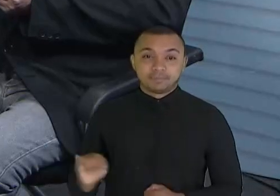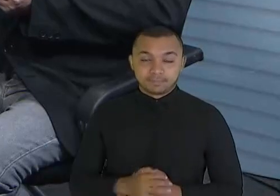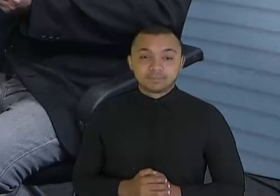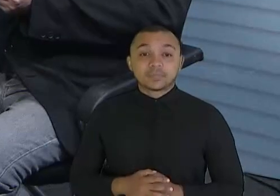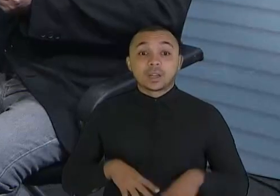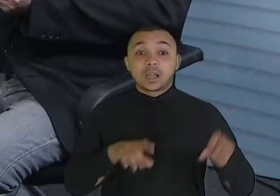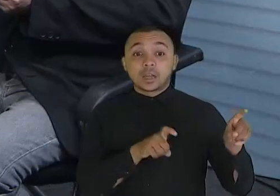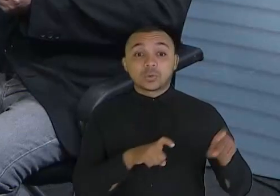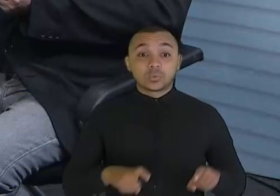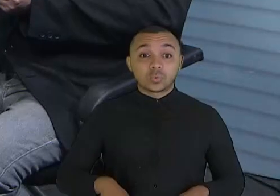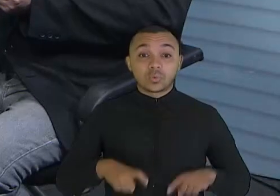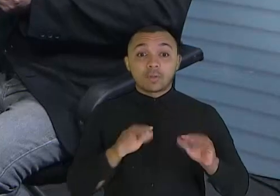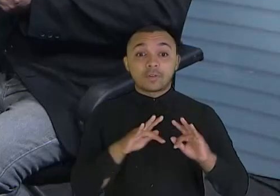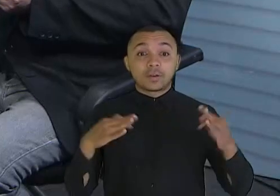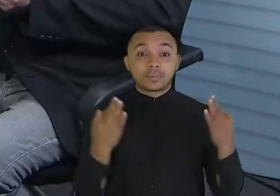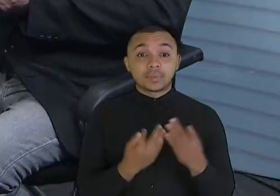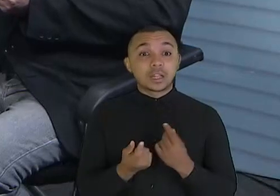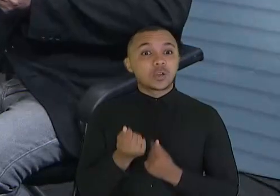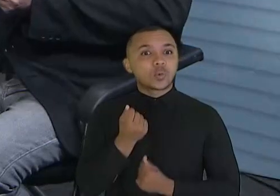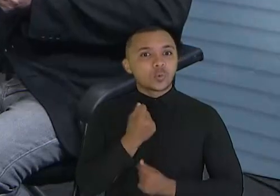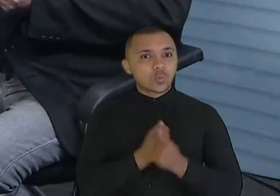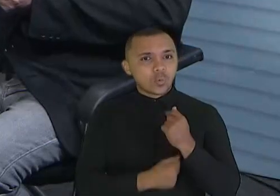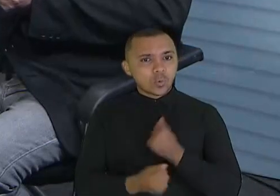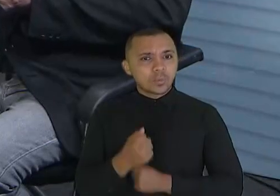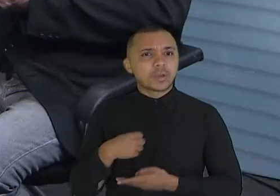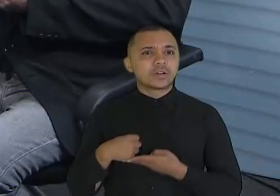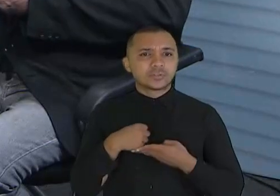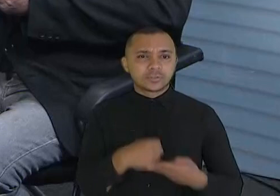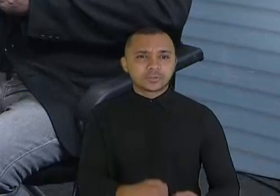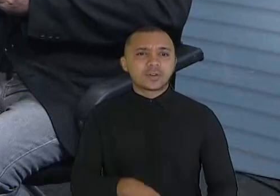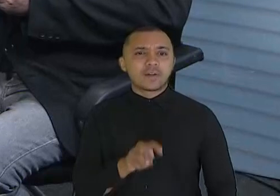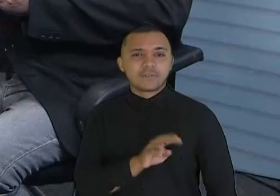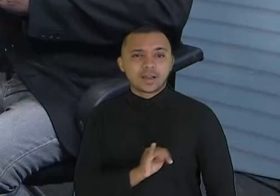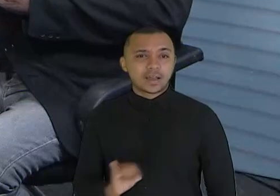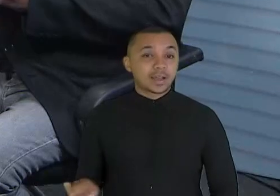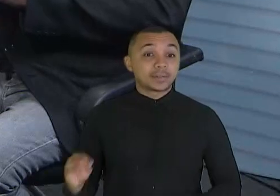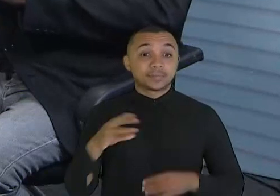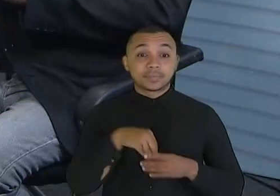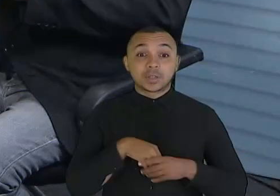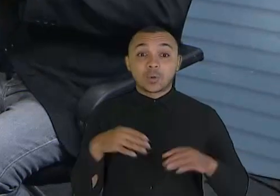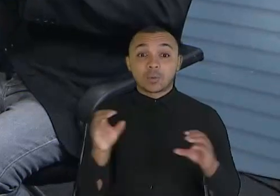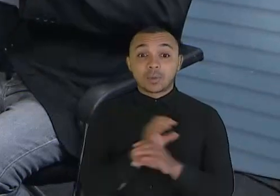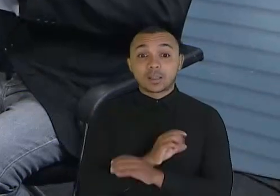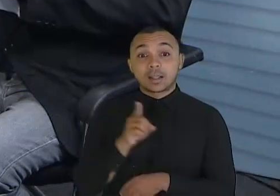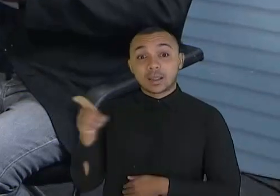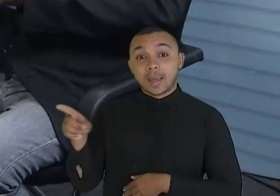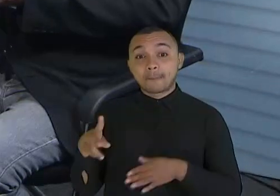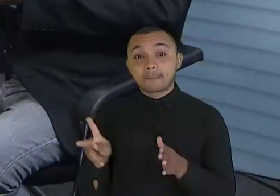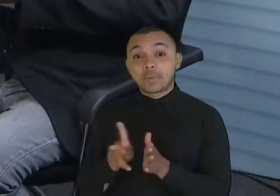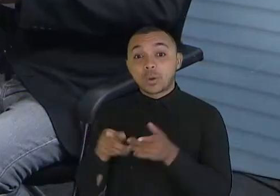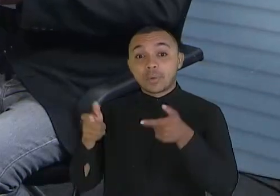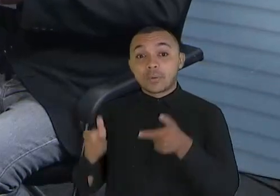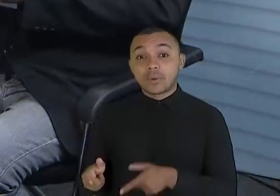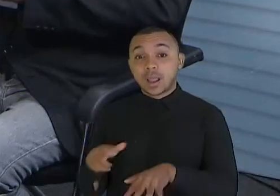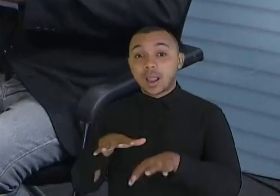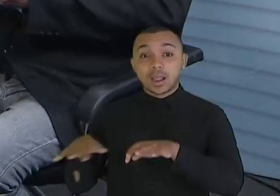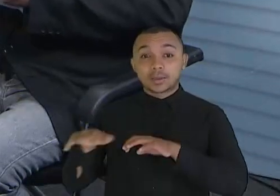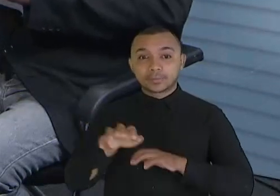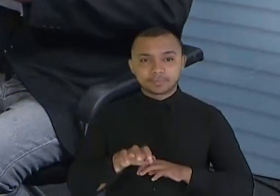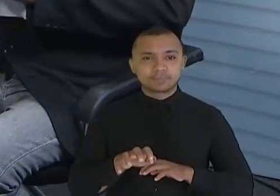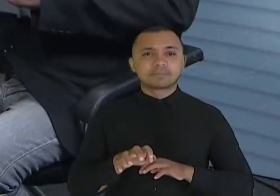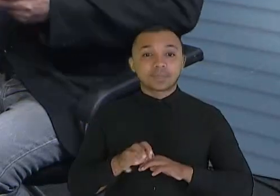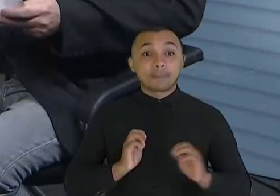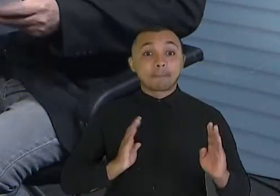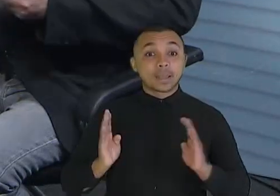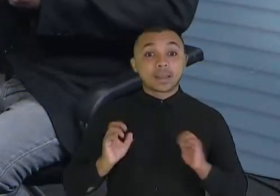agricultura familiar e a economia solidária da Caatinga. Sim. Vai vir também. E se vem lá do Cariri, essa exposiçãozinha. Ou seja, é uma semana bem